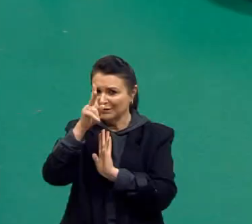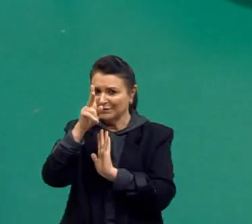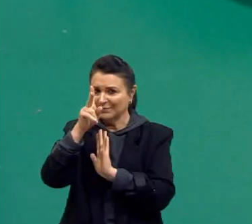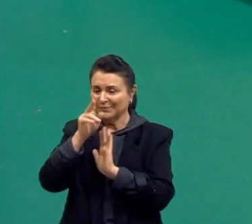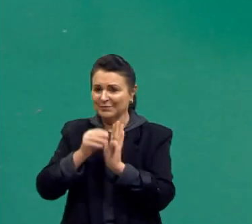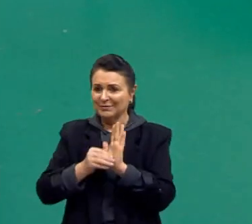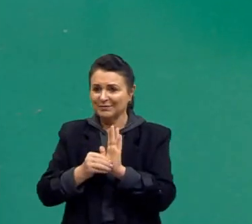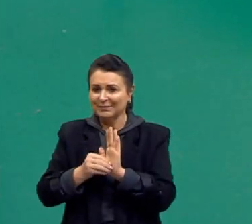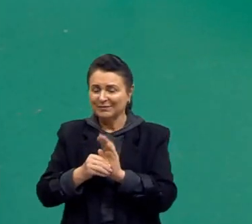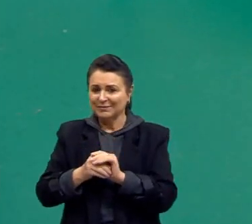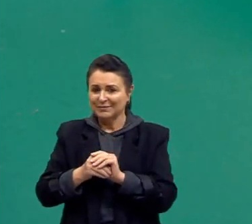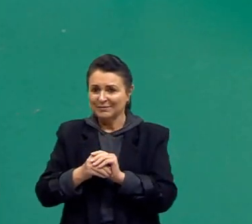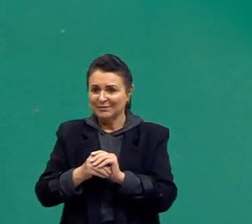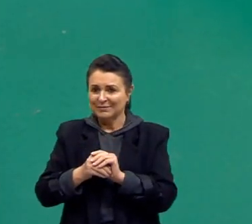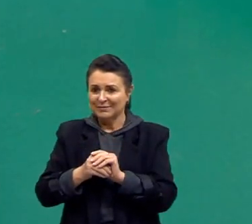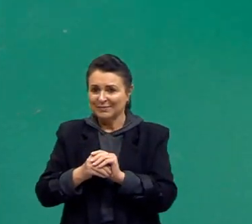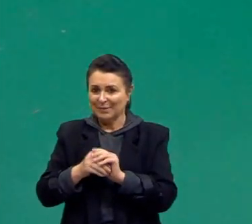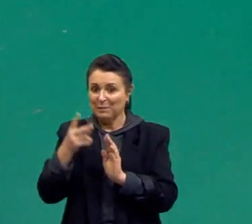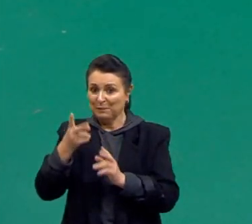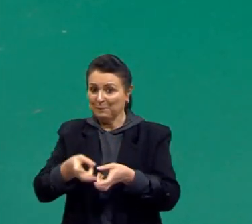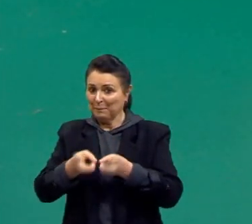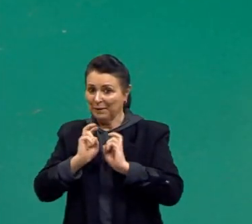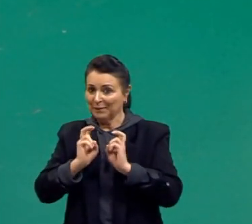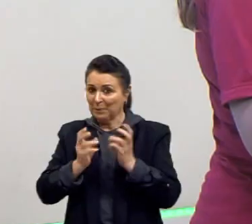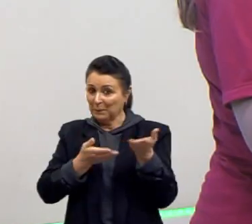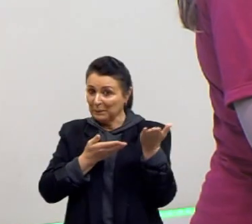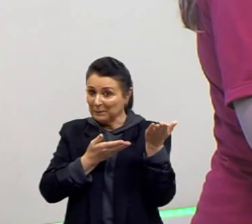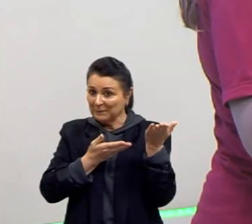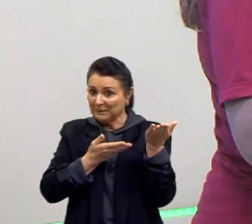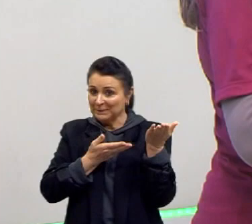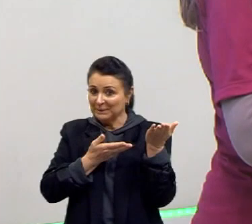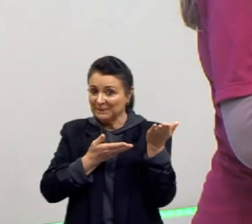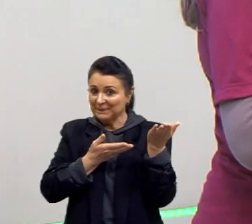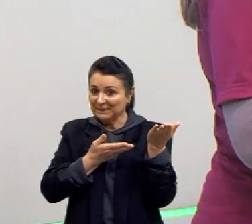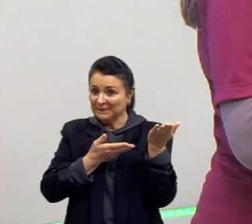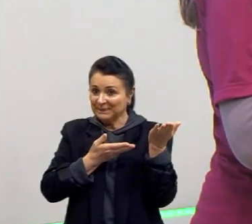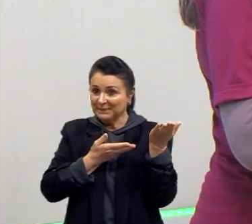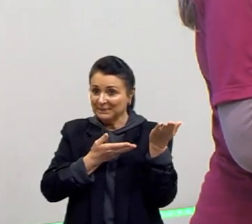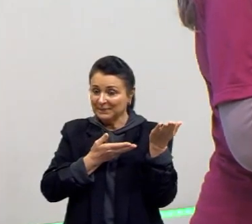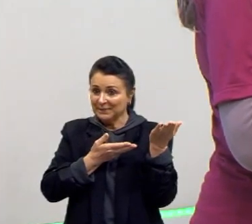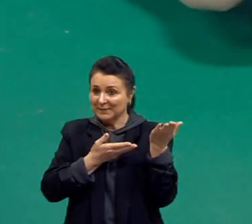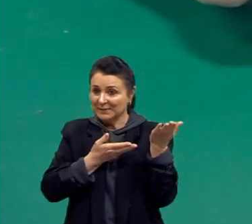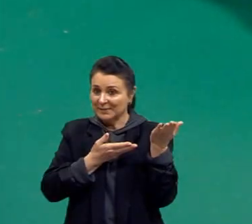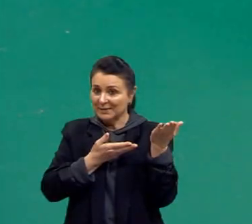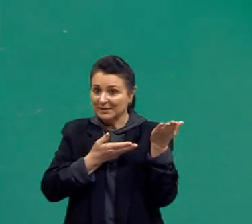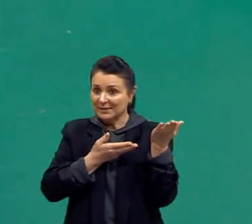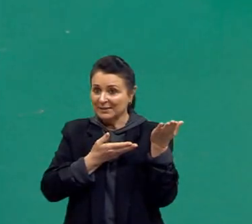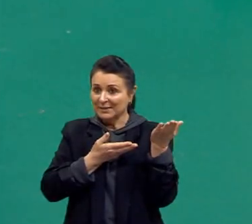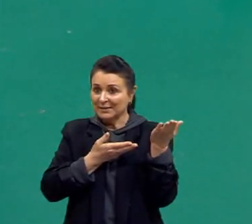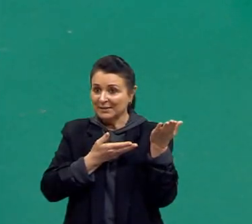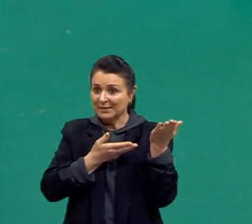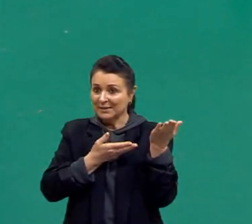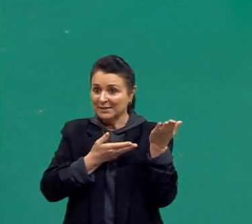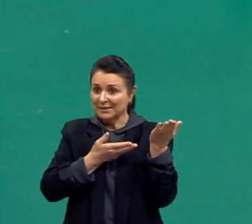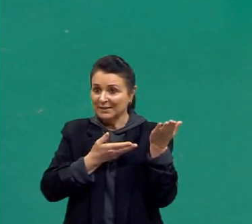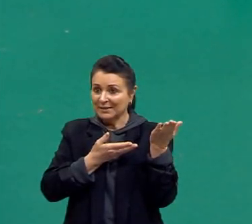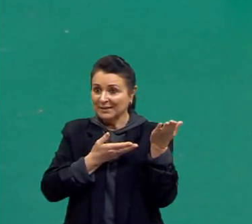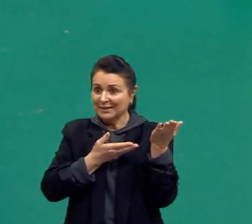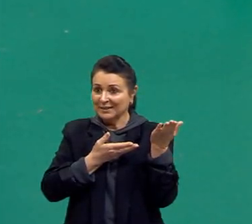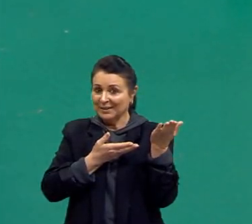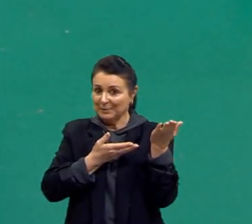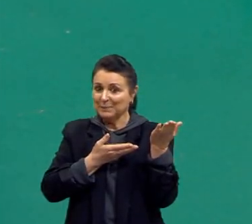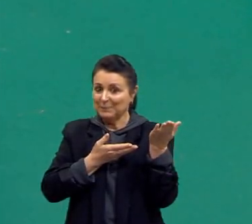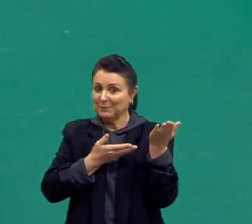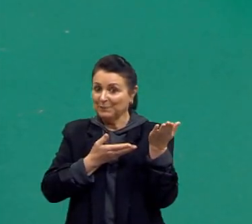bastante né e ele tá virado espera aí que eu quero tirar o meu vamos ver aqui